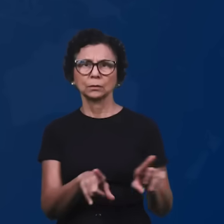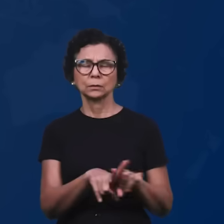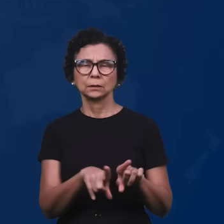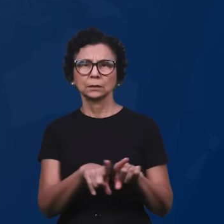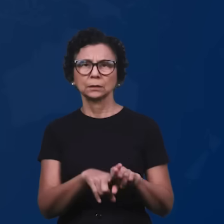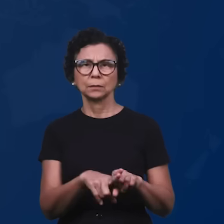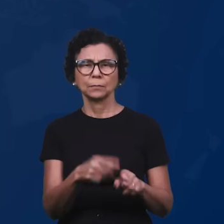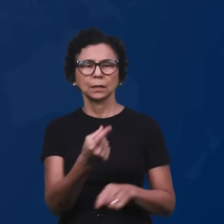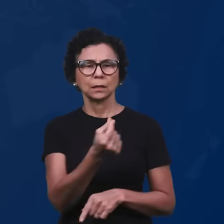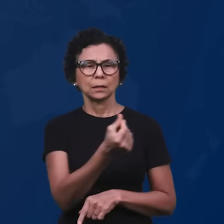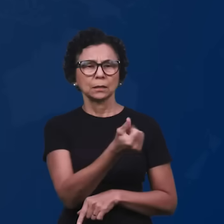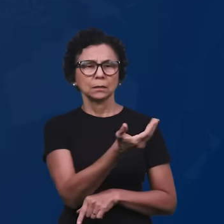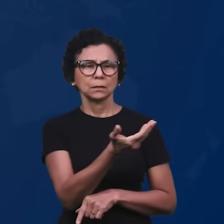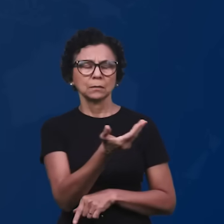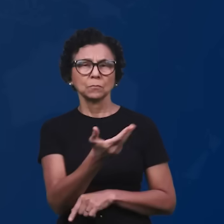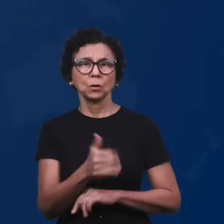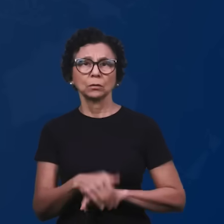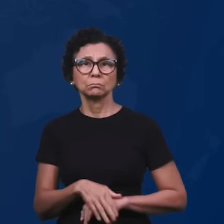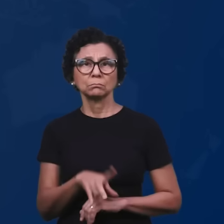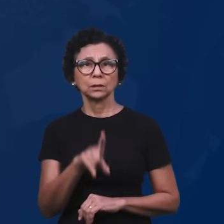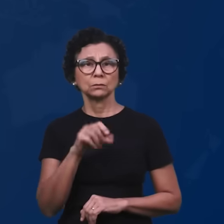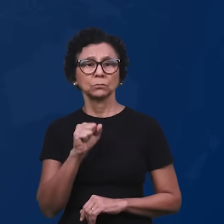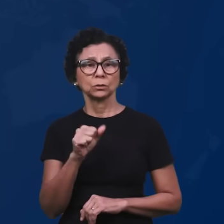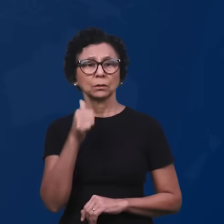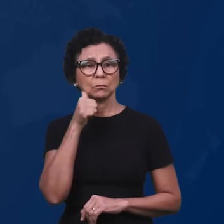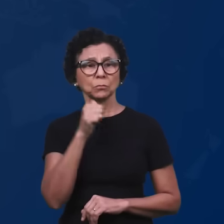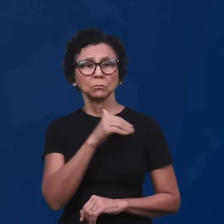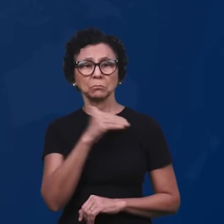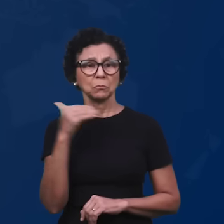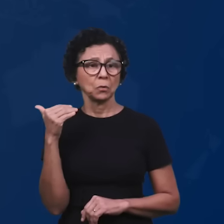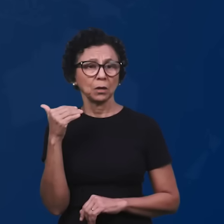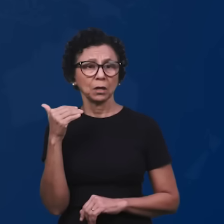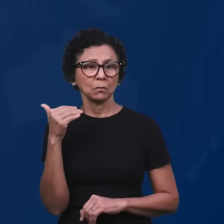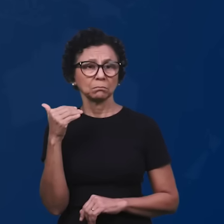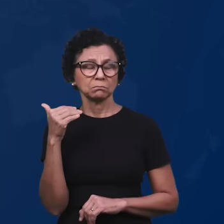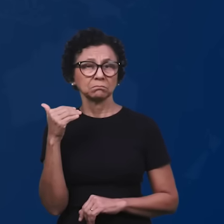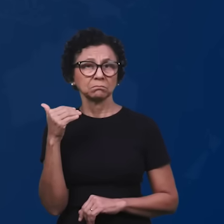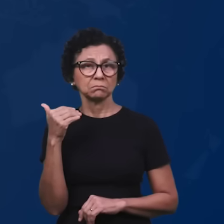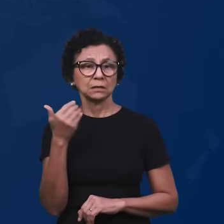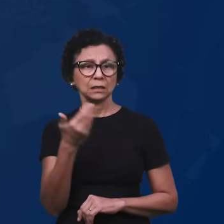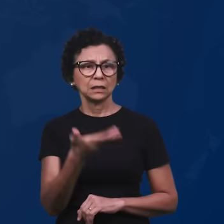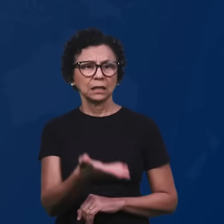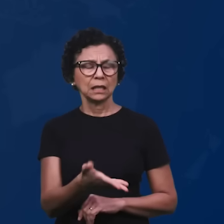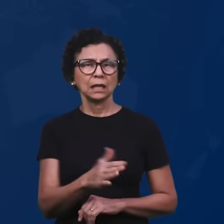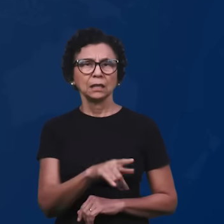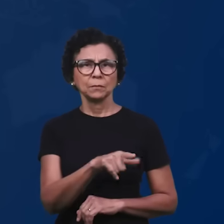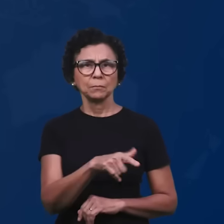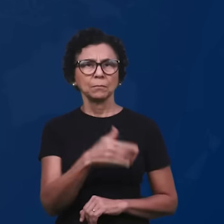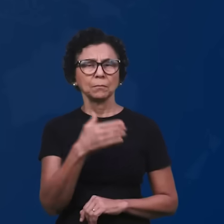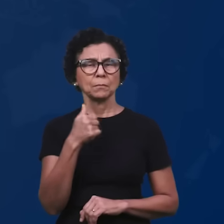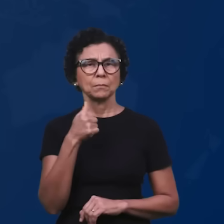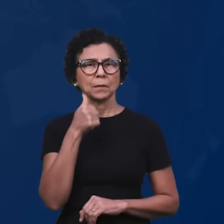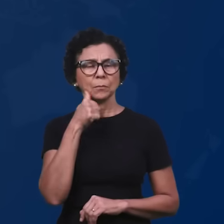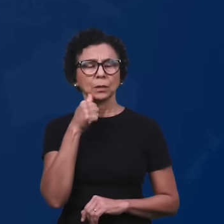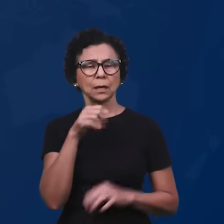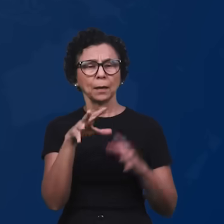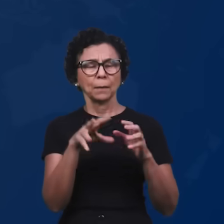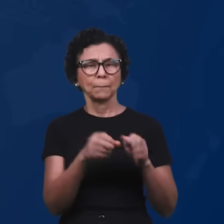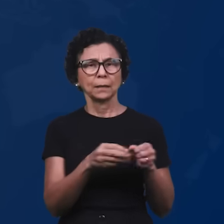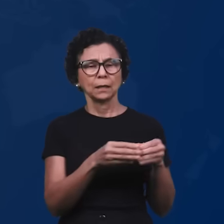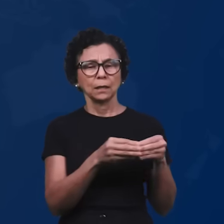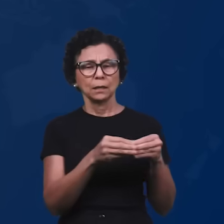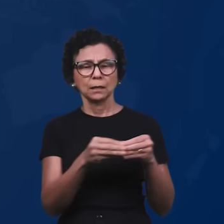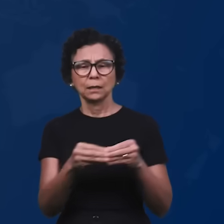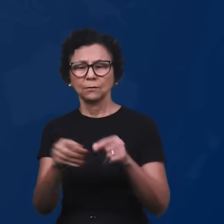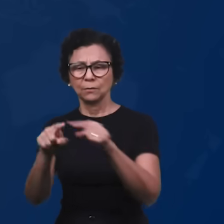dias que, enfermando ela, morreu. E tendo-a lavado, a depositaram no quarto alto. E como